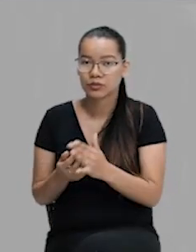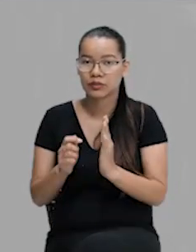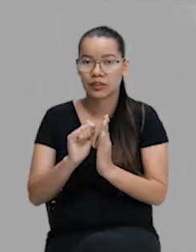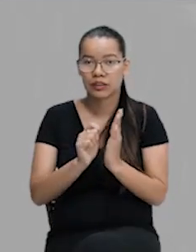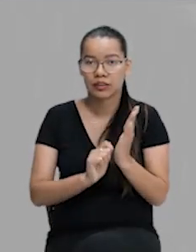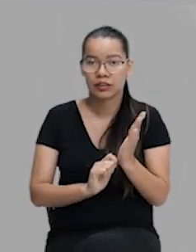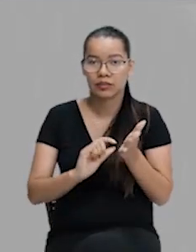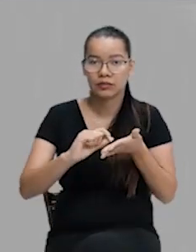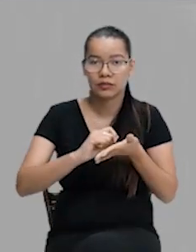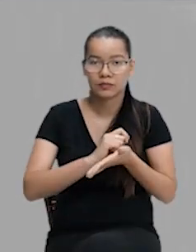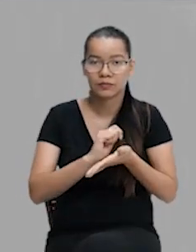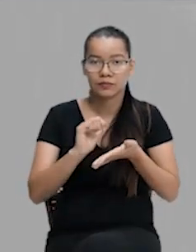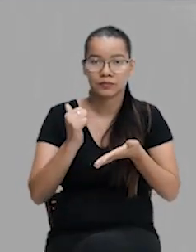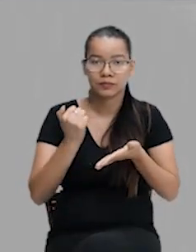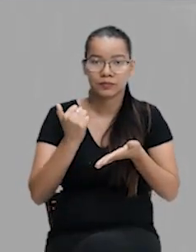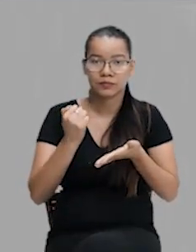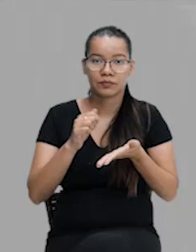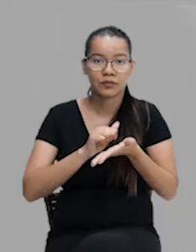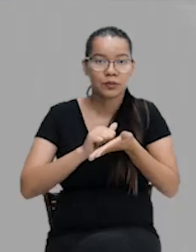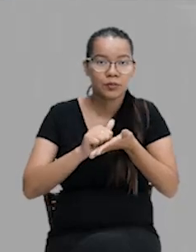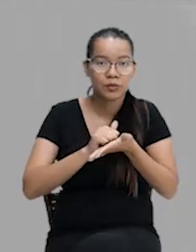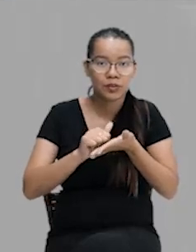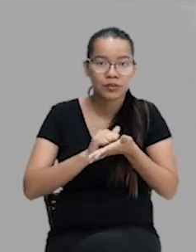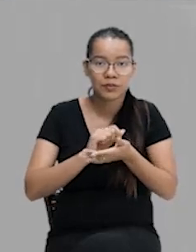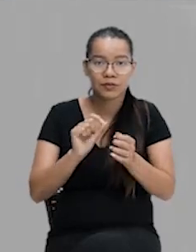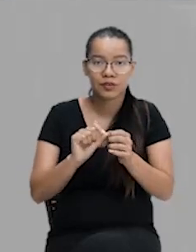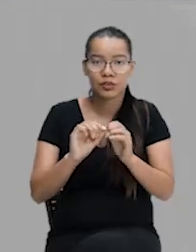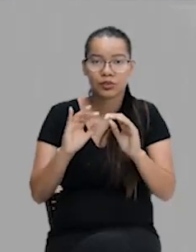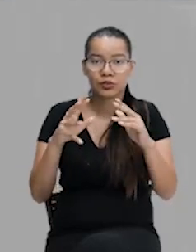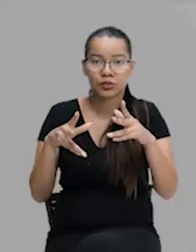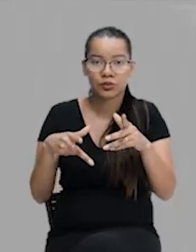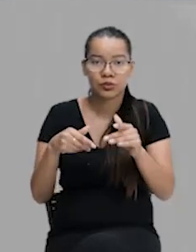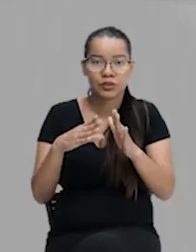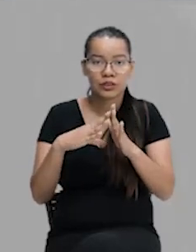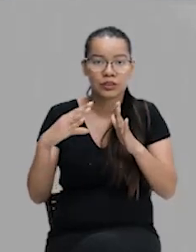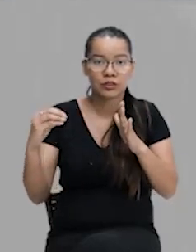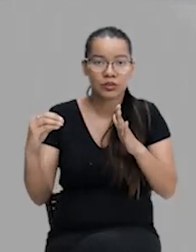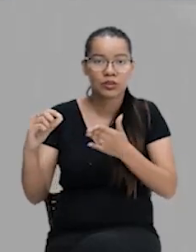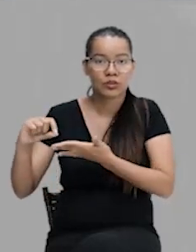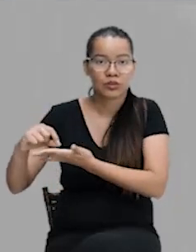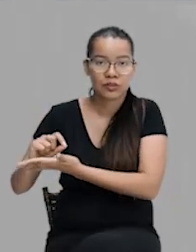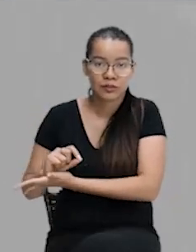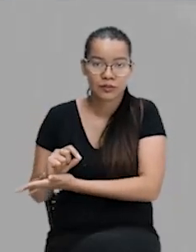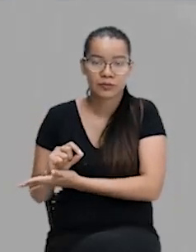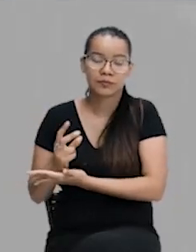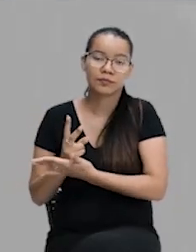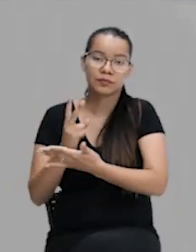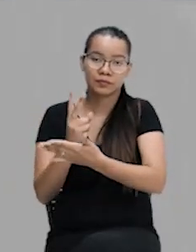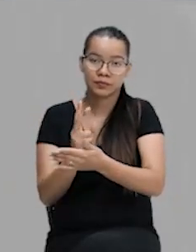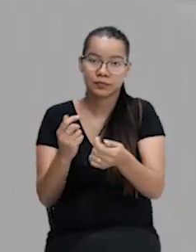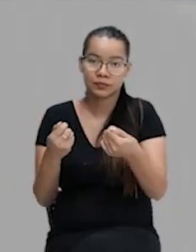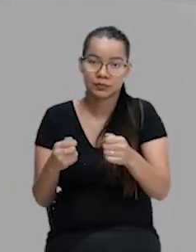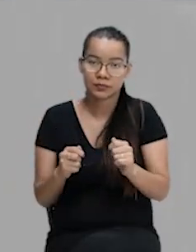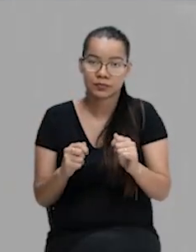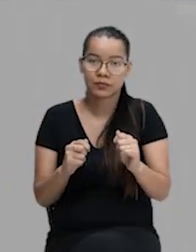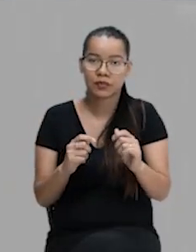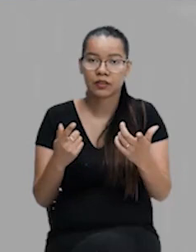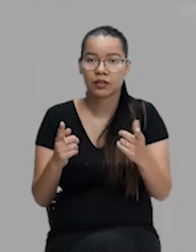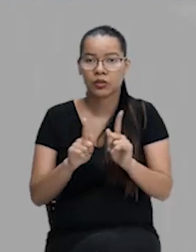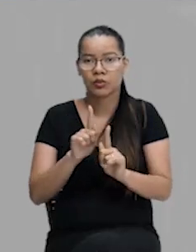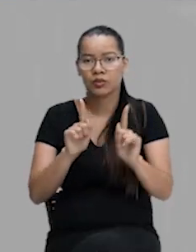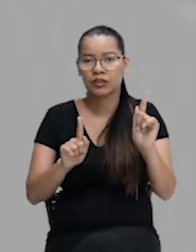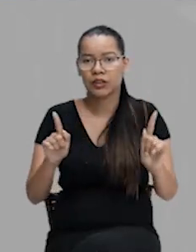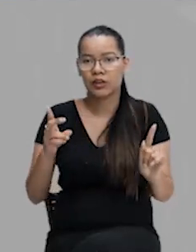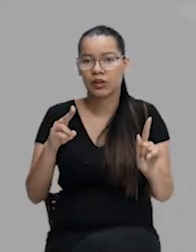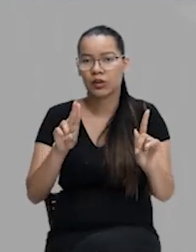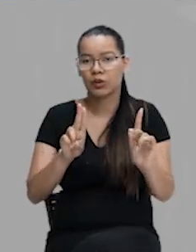Caderno, lápis, caneta, borracha para você fazer suas devidas anotações, ok? E sempre que for possível, né, aquele gráfico,